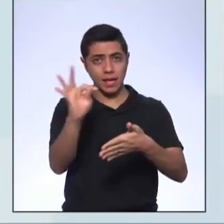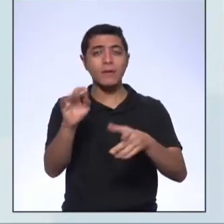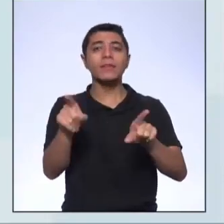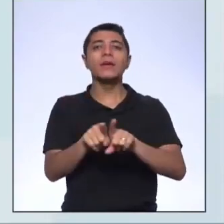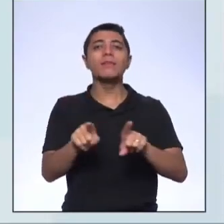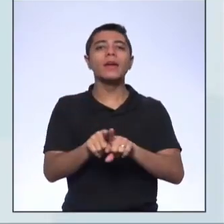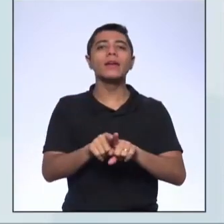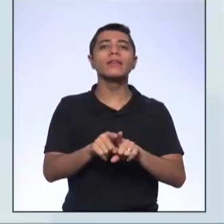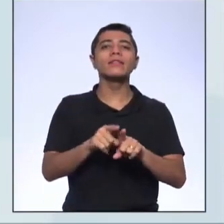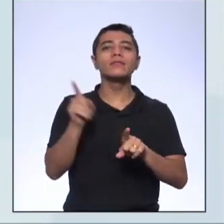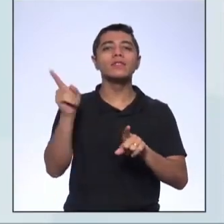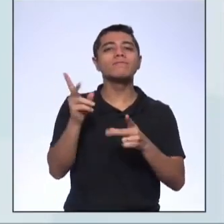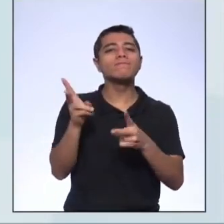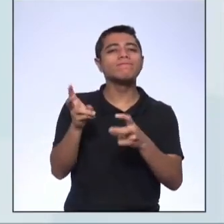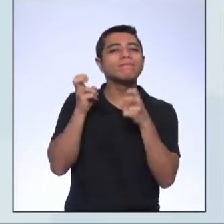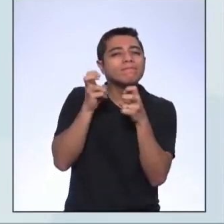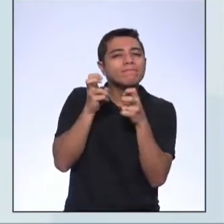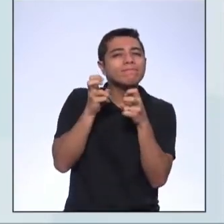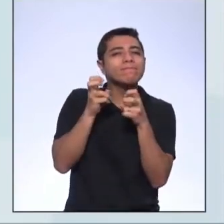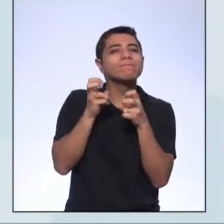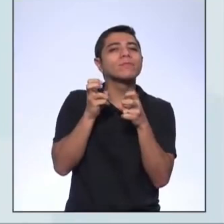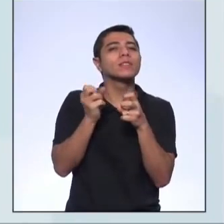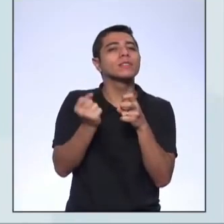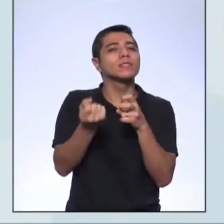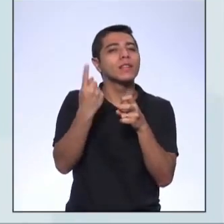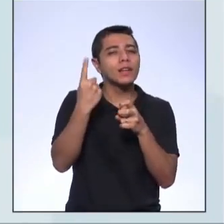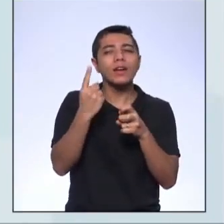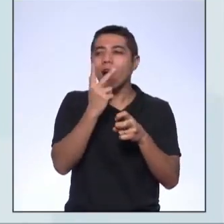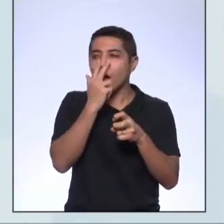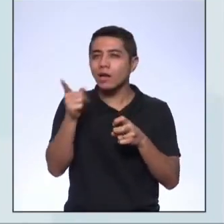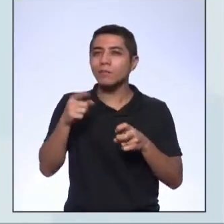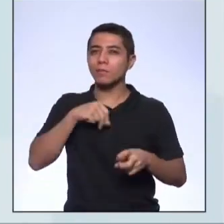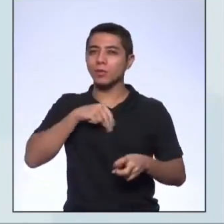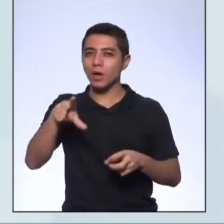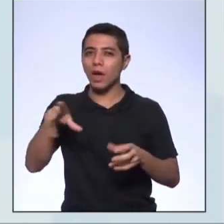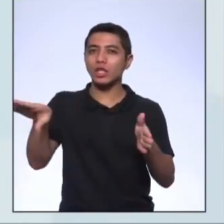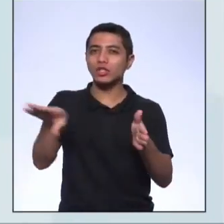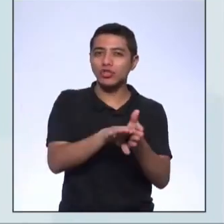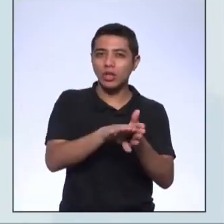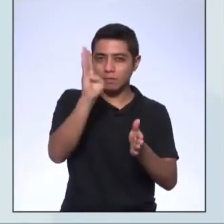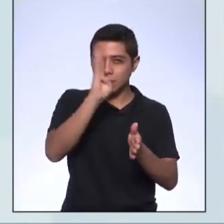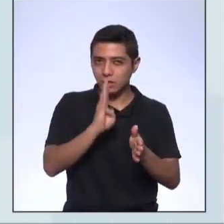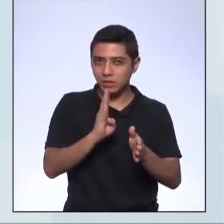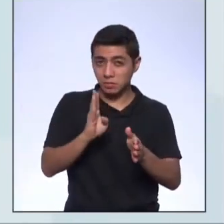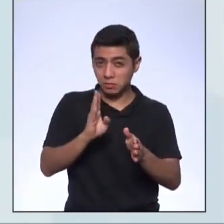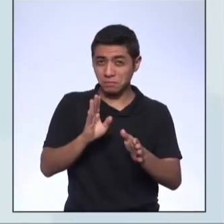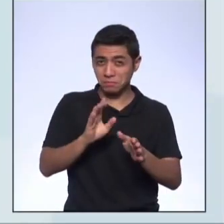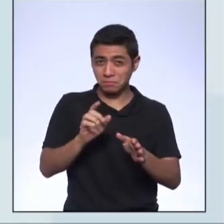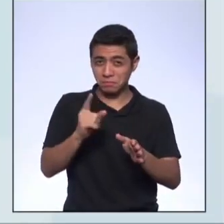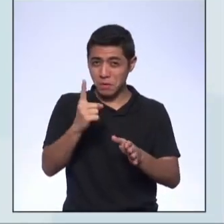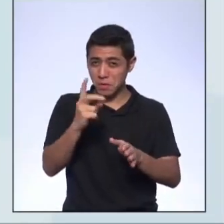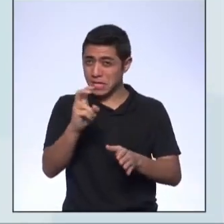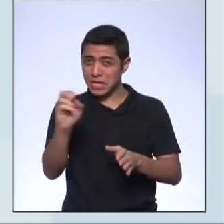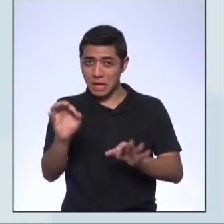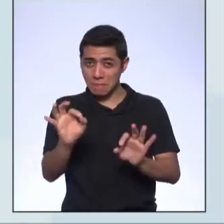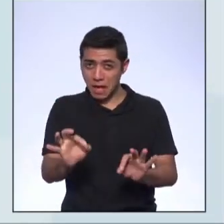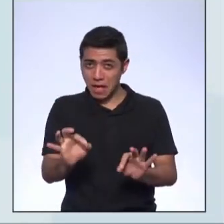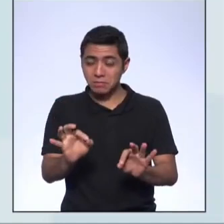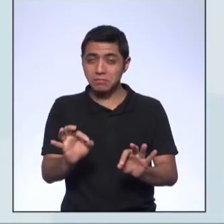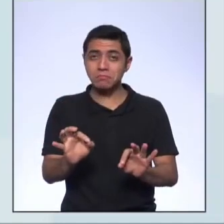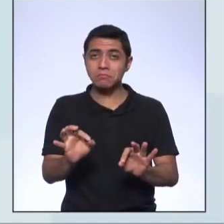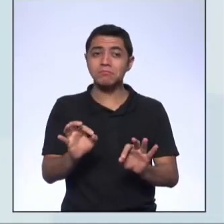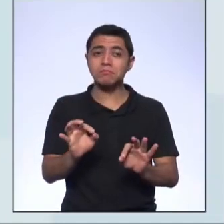encontrar indícios que propõem uma outra versão para a chegada dos portugueses nas terras onde hoje é o Brasil. Se